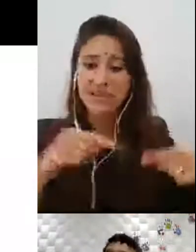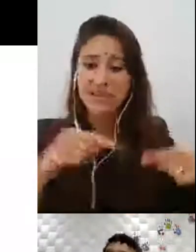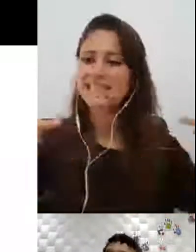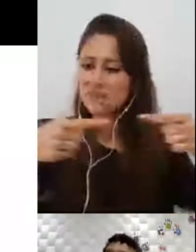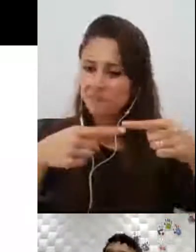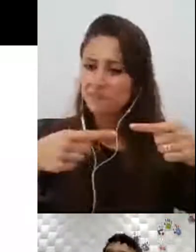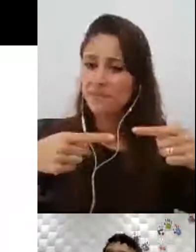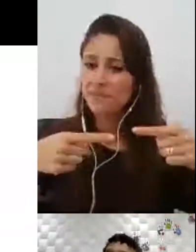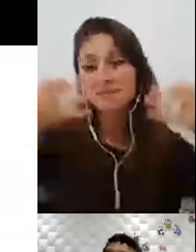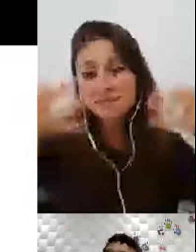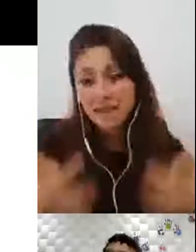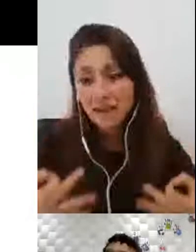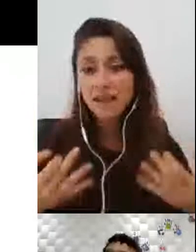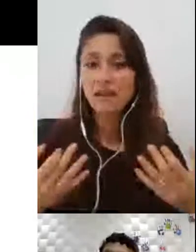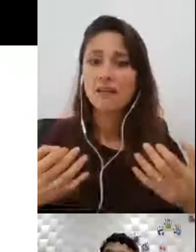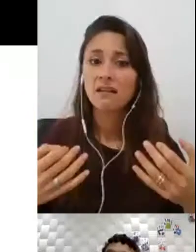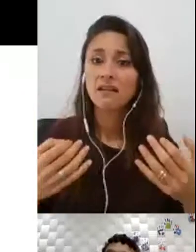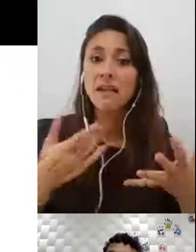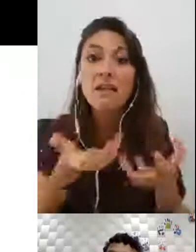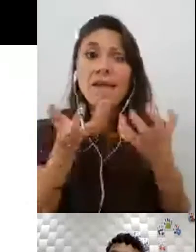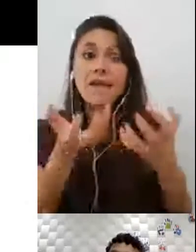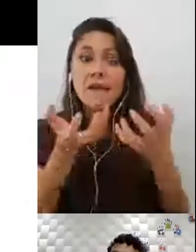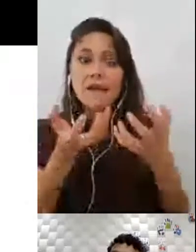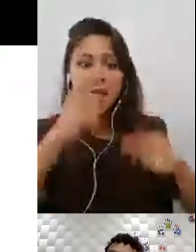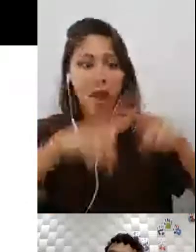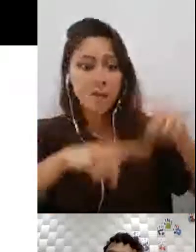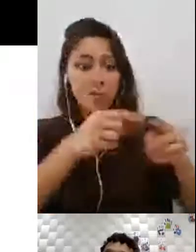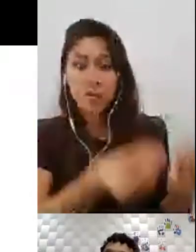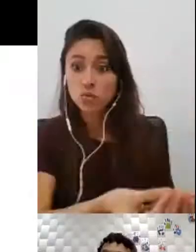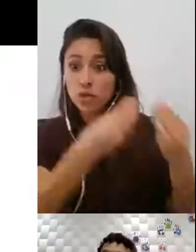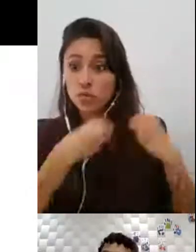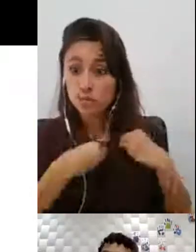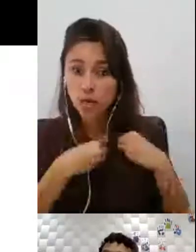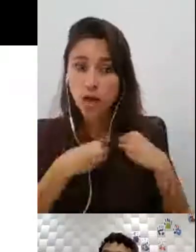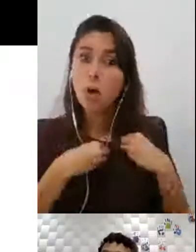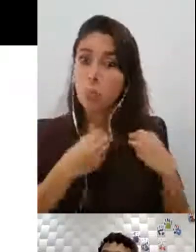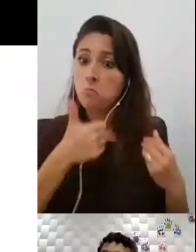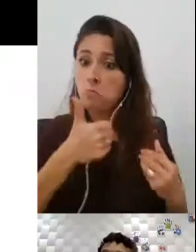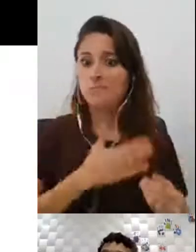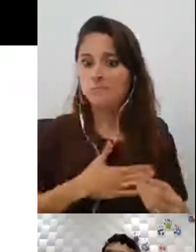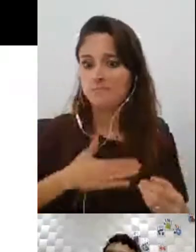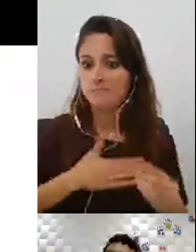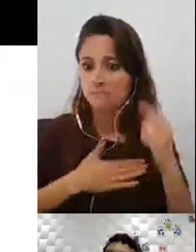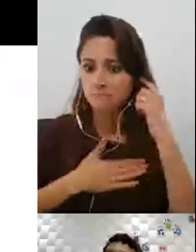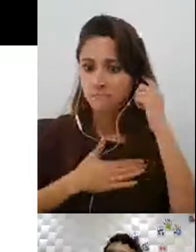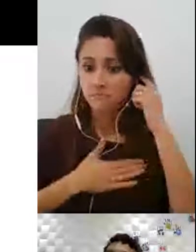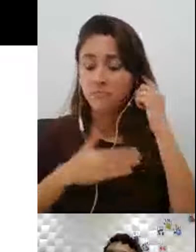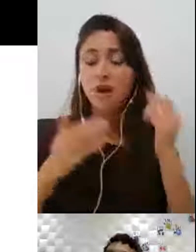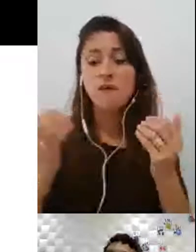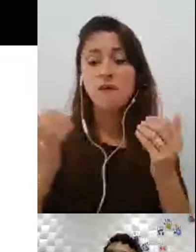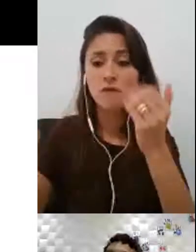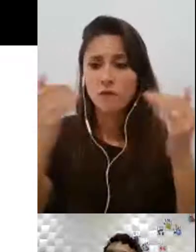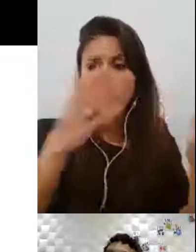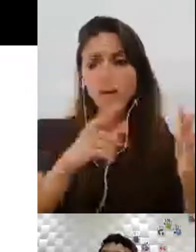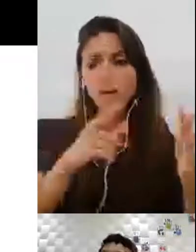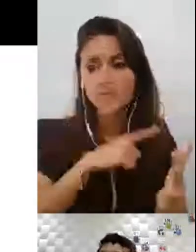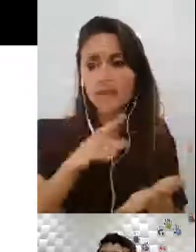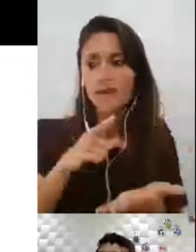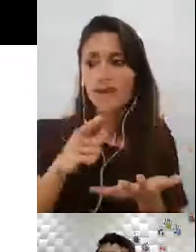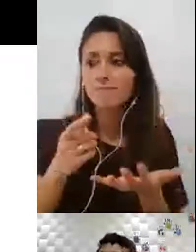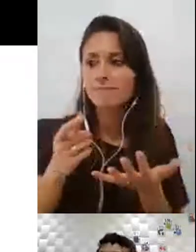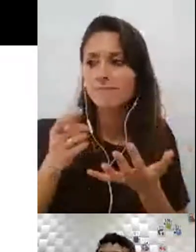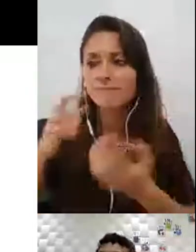a expectativa e a exigência do cliente. Nós estamos vivendo exigências de mercado, estamos passando aí pelo sistema